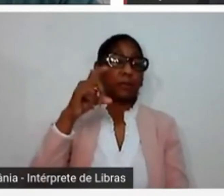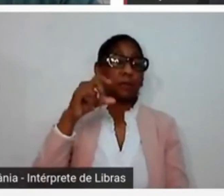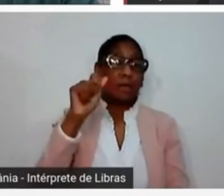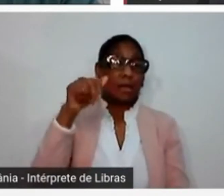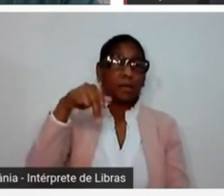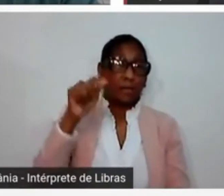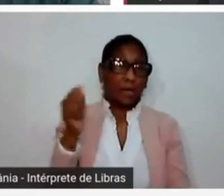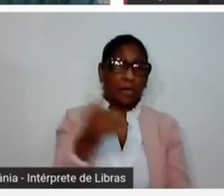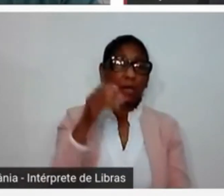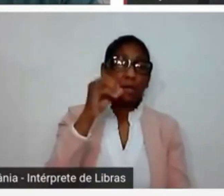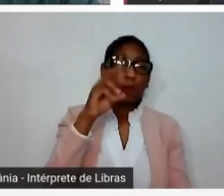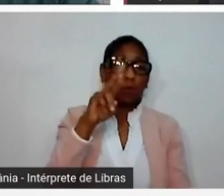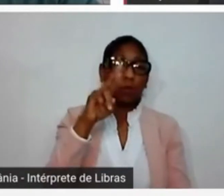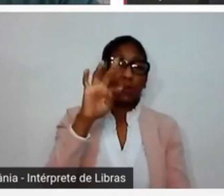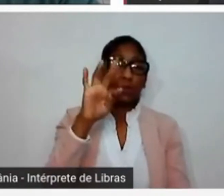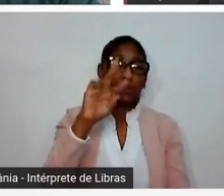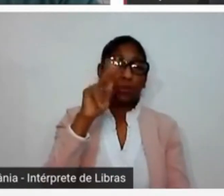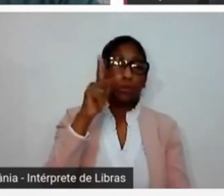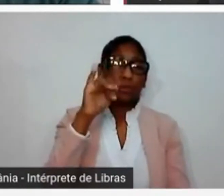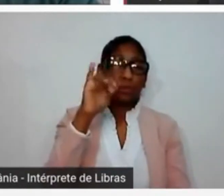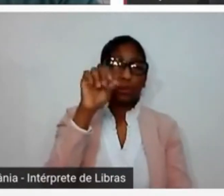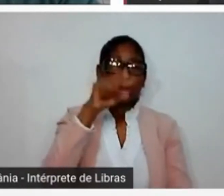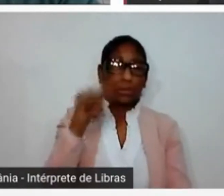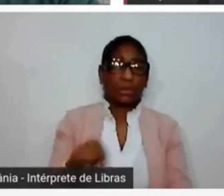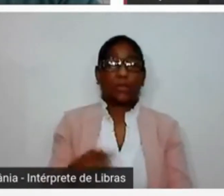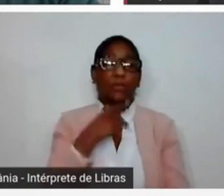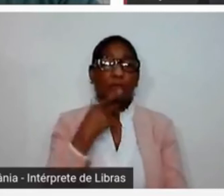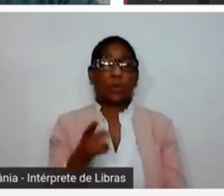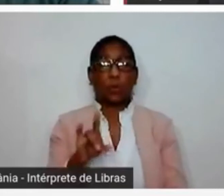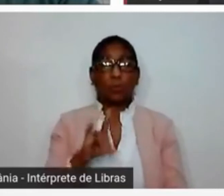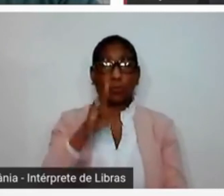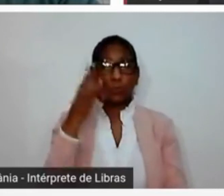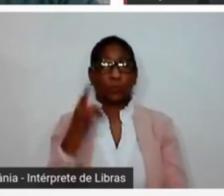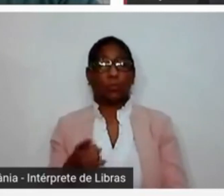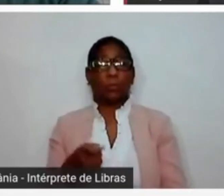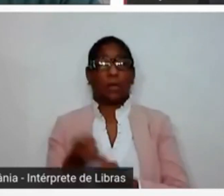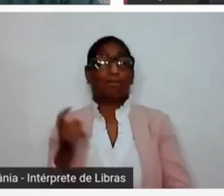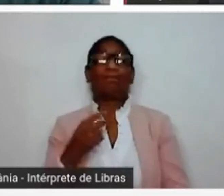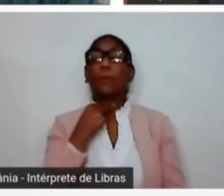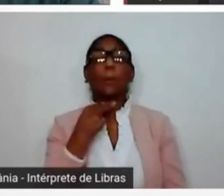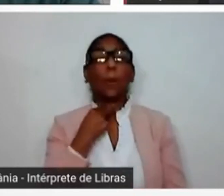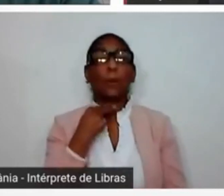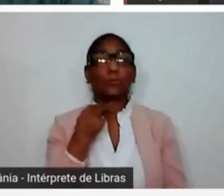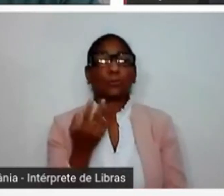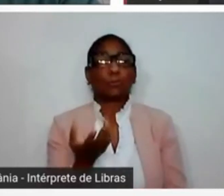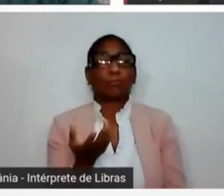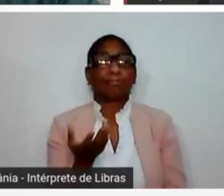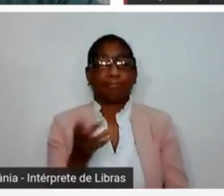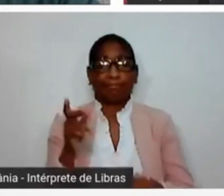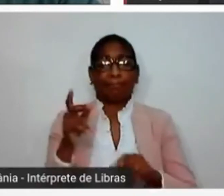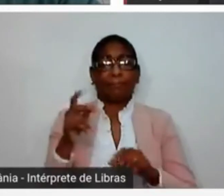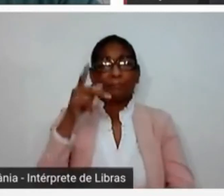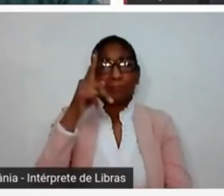que relatavam justamente que a partir do final do próximo mês não poderão mais contar com o que a medida